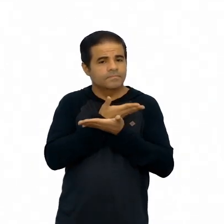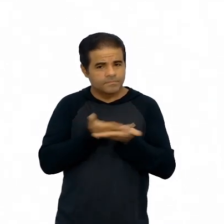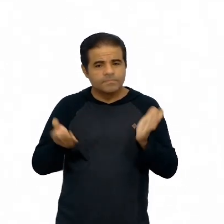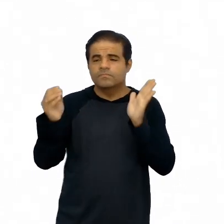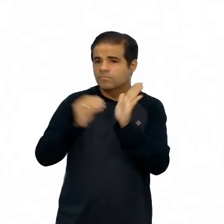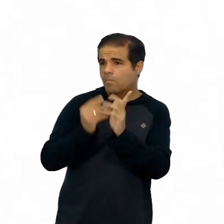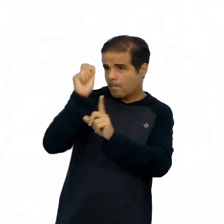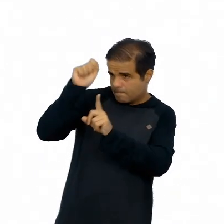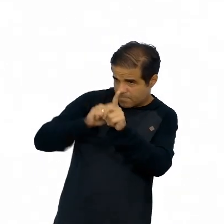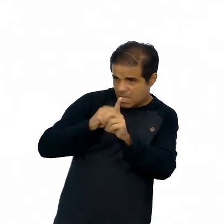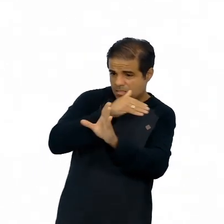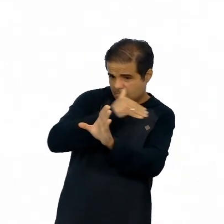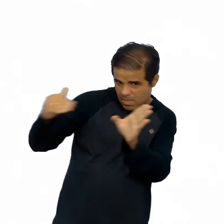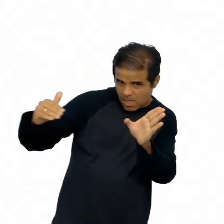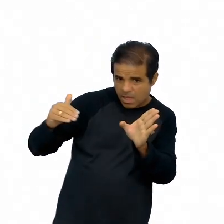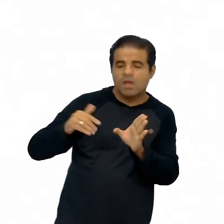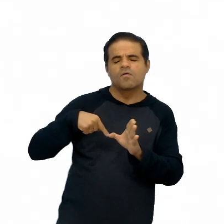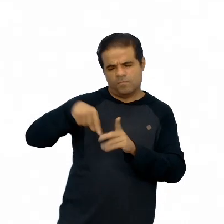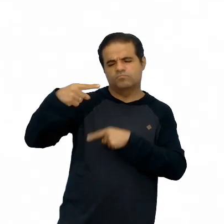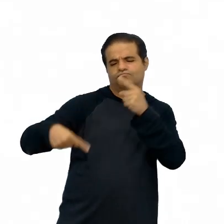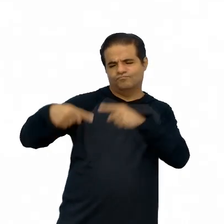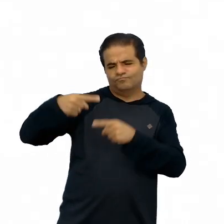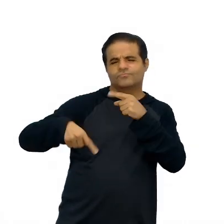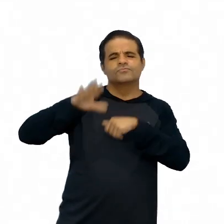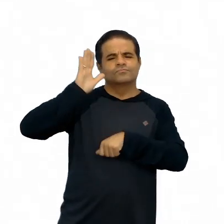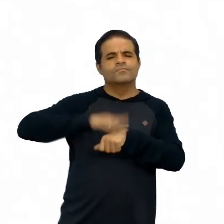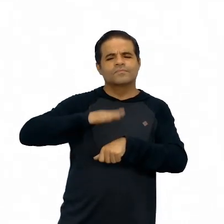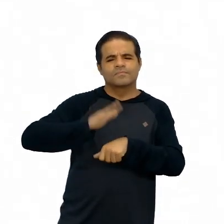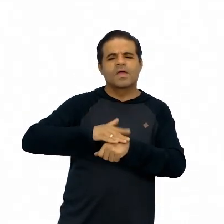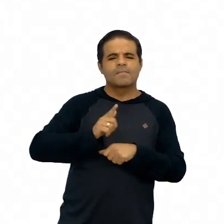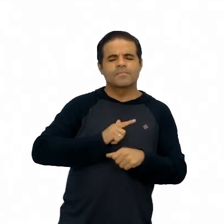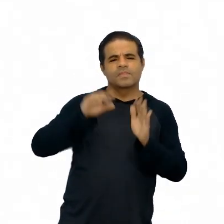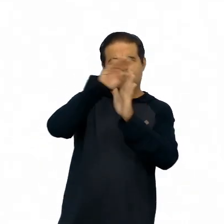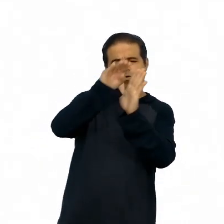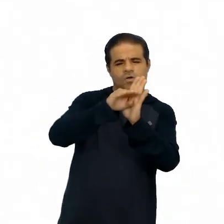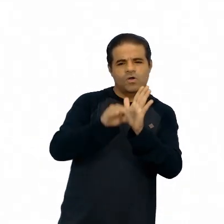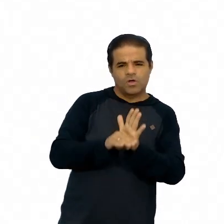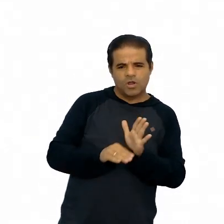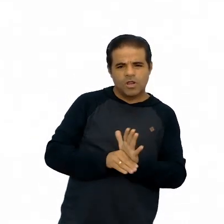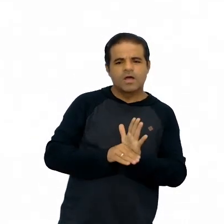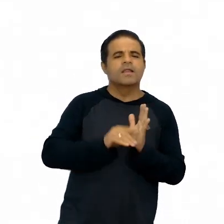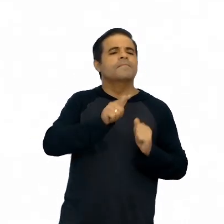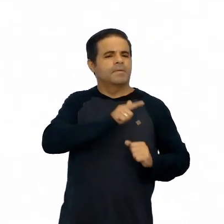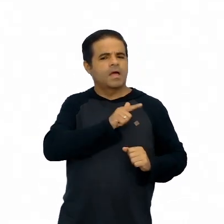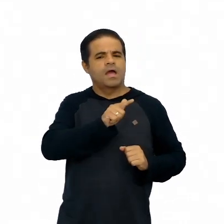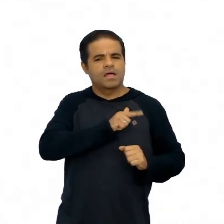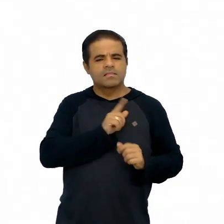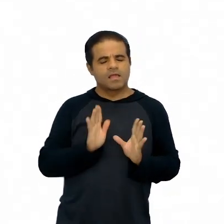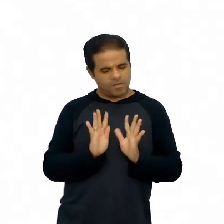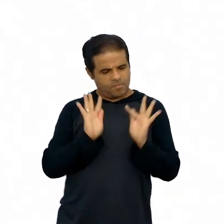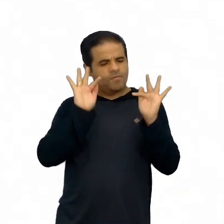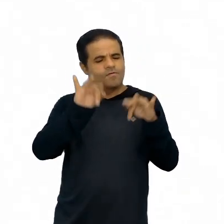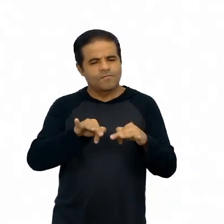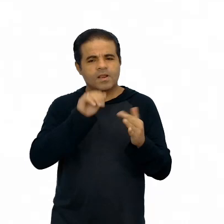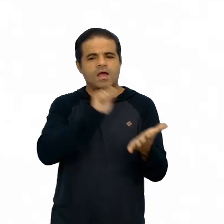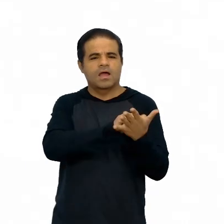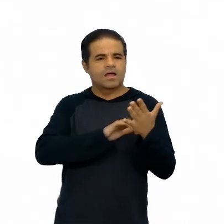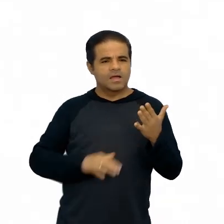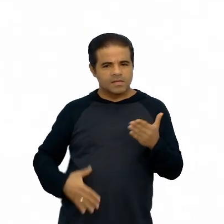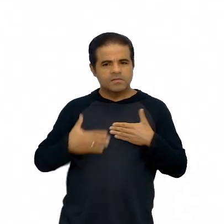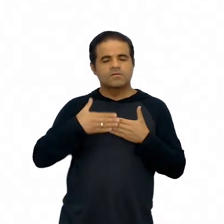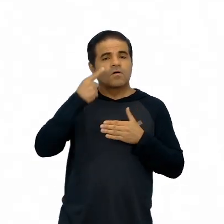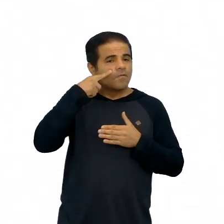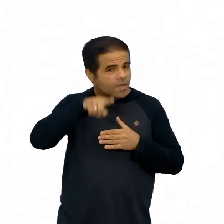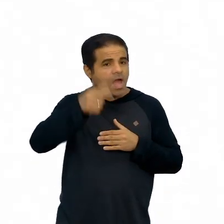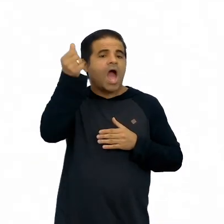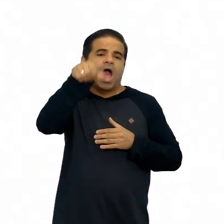Tenho um mês inteiro? Então vamos discutir o tempo que eu tenho. Então nós vamos fazer esse cronograma. E aí, no final dessa atividade, como que eu vou avaliar